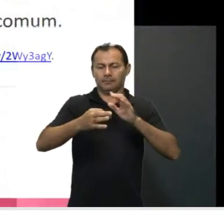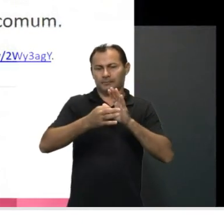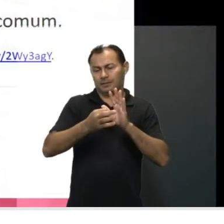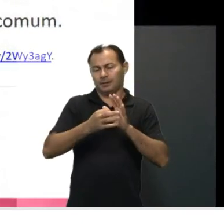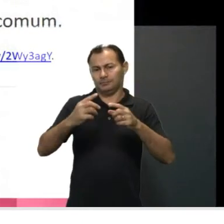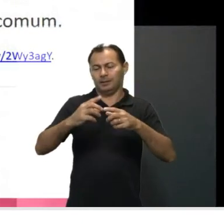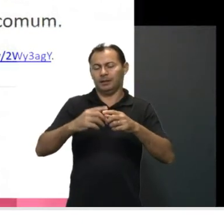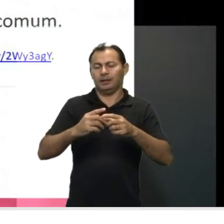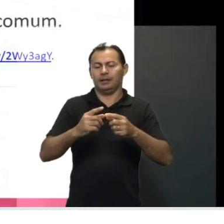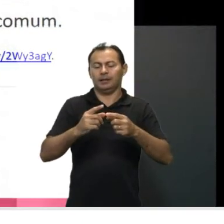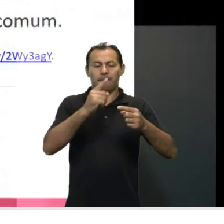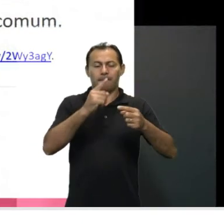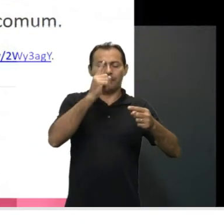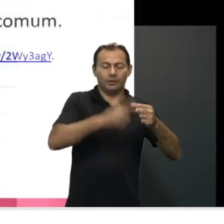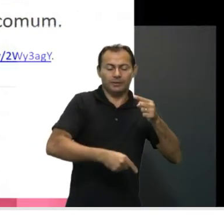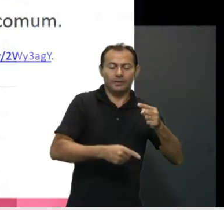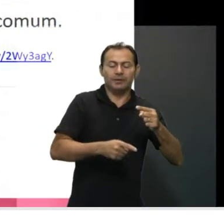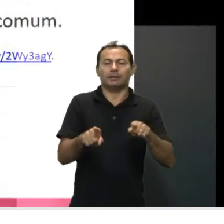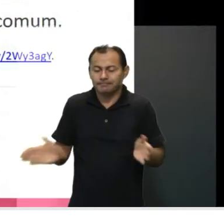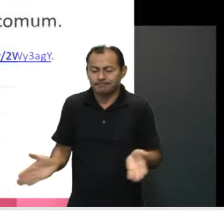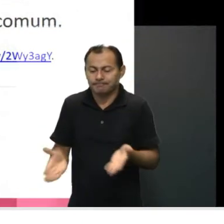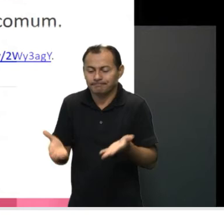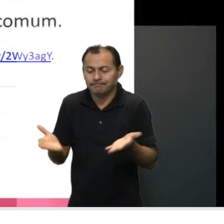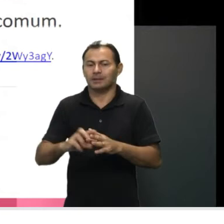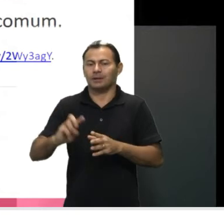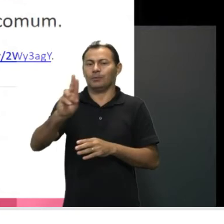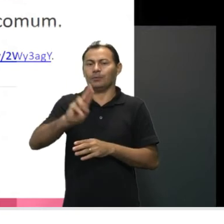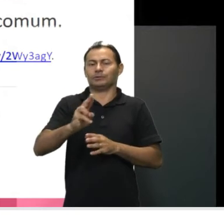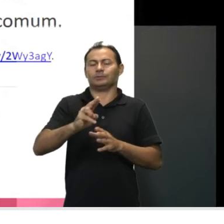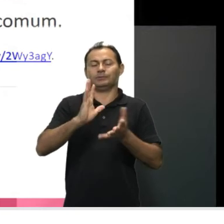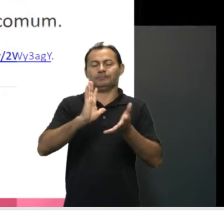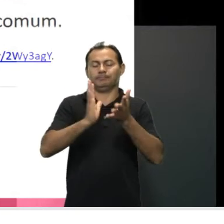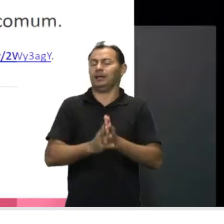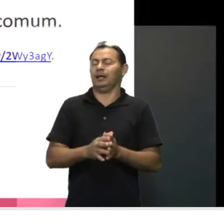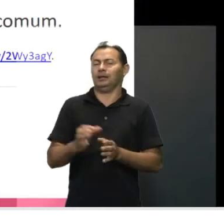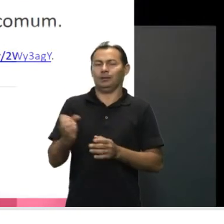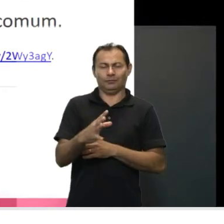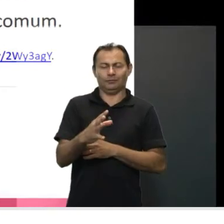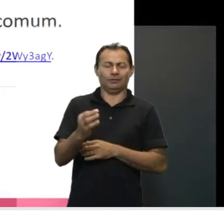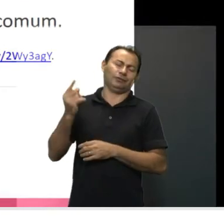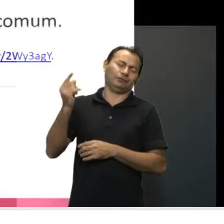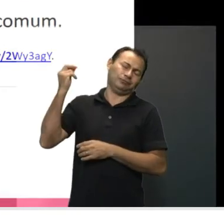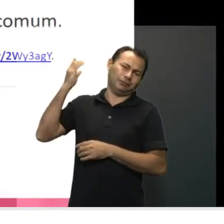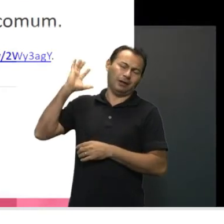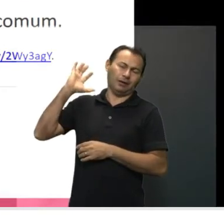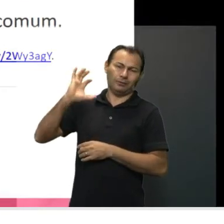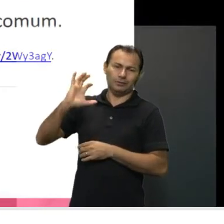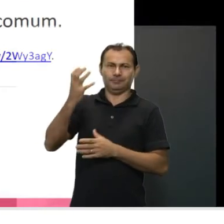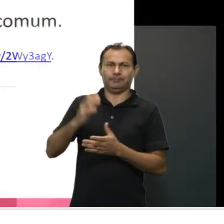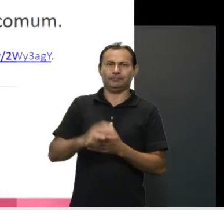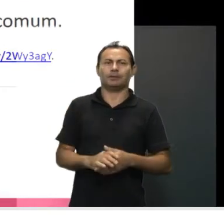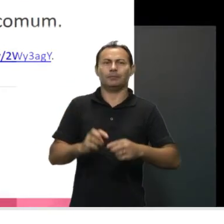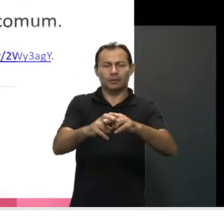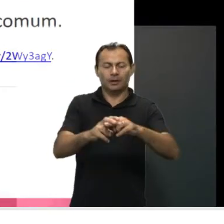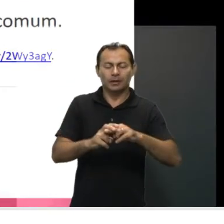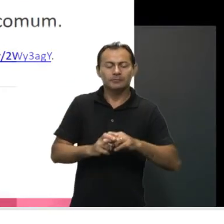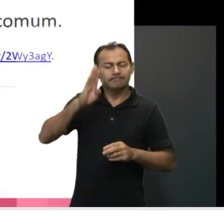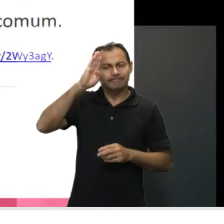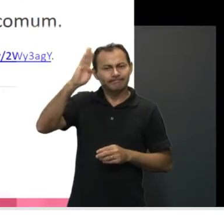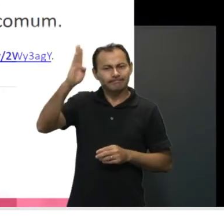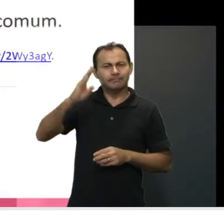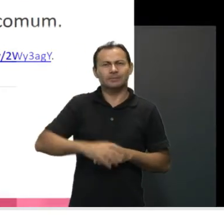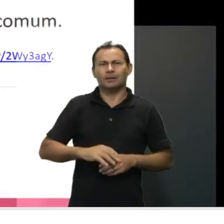da Libras não é algo recente, é algo histórico. E que, por causa, principalmente, de quase 100 anos de